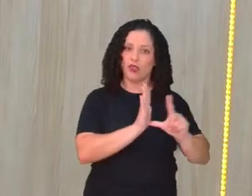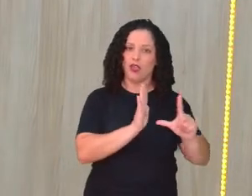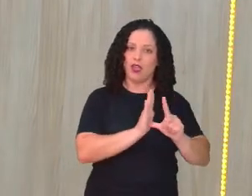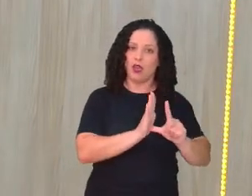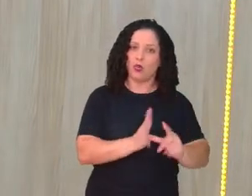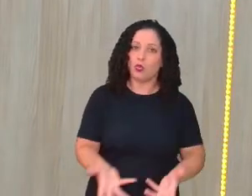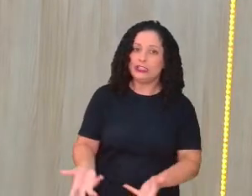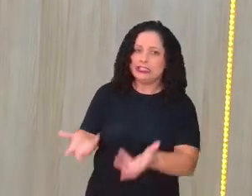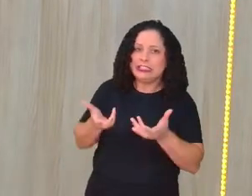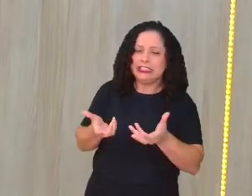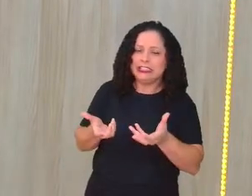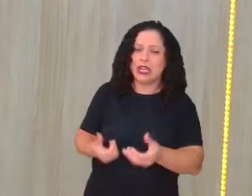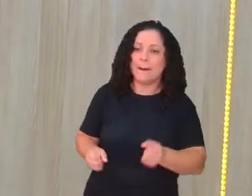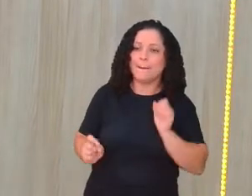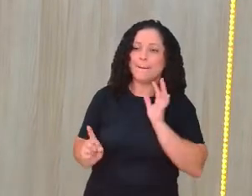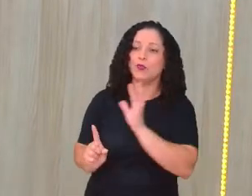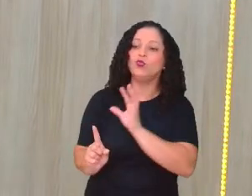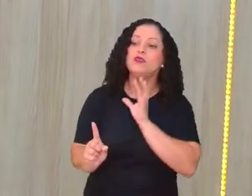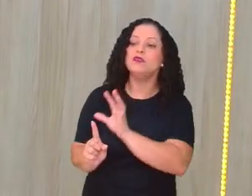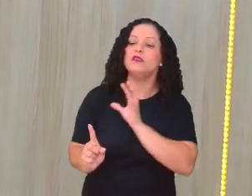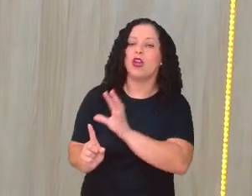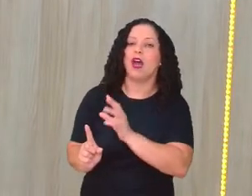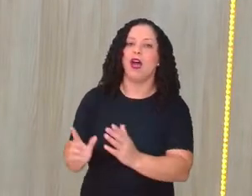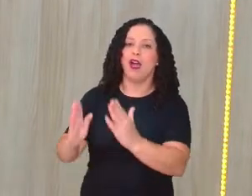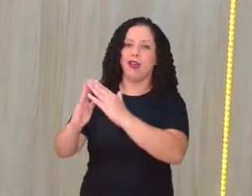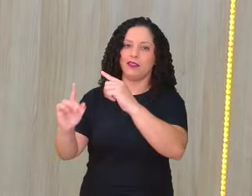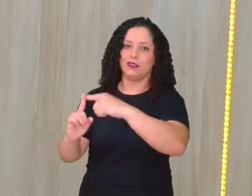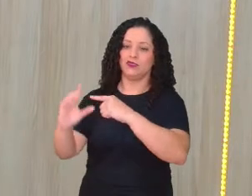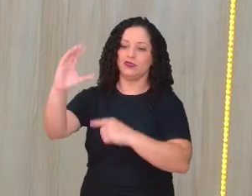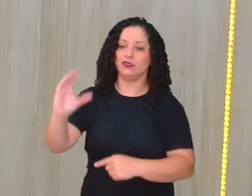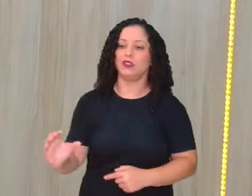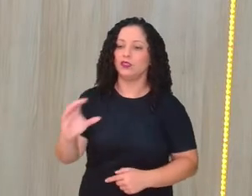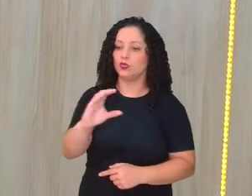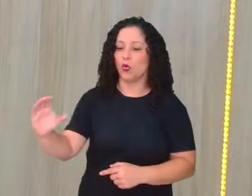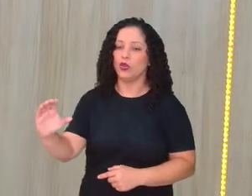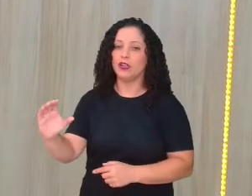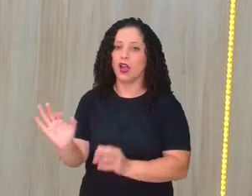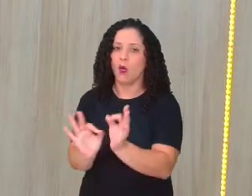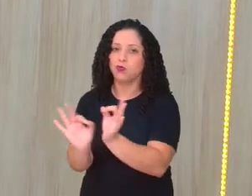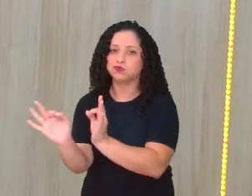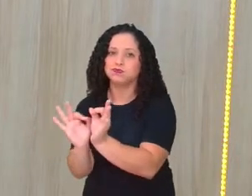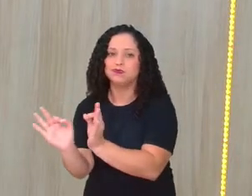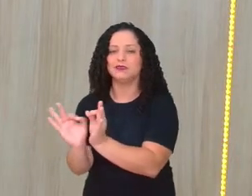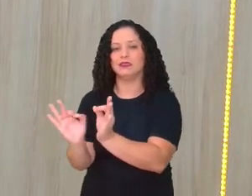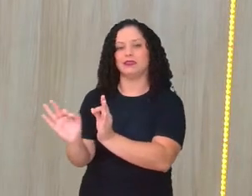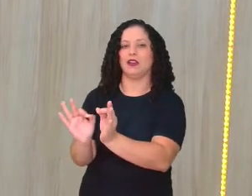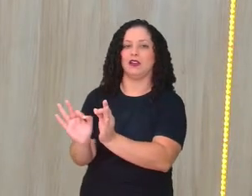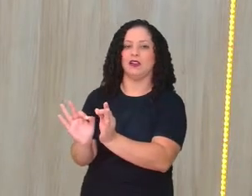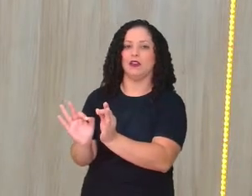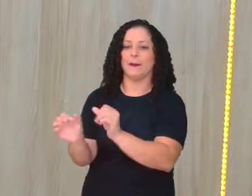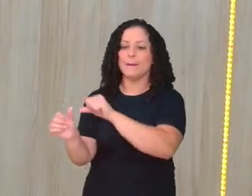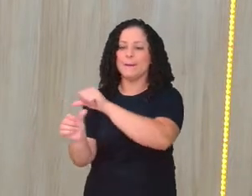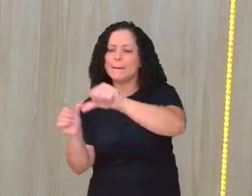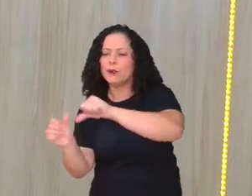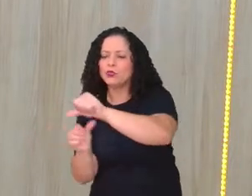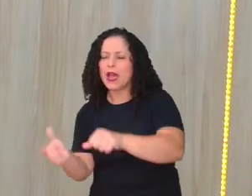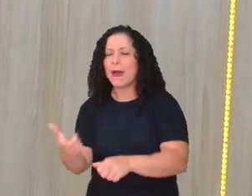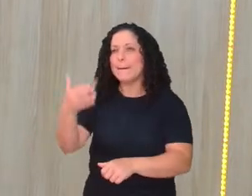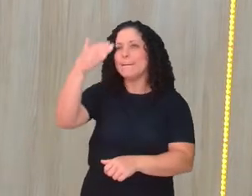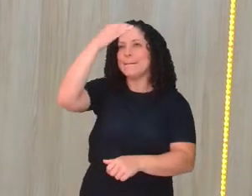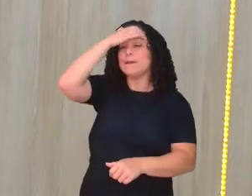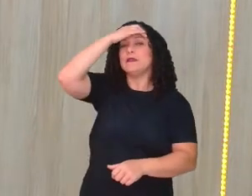ela consertasse aquelas práticas que para ele eram consideradas, né, nocivas,